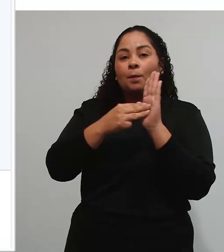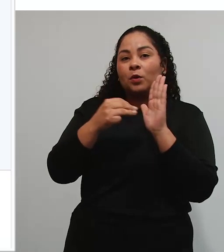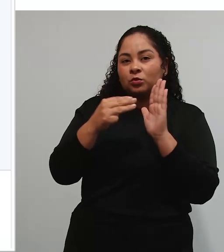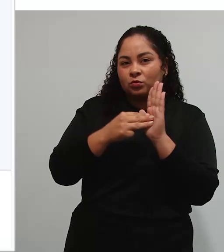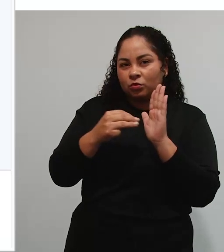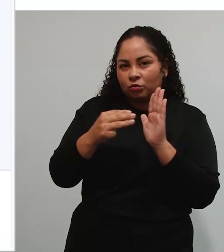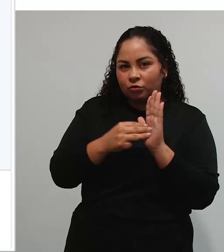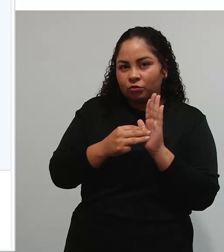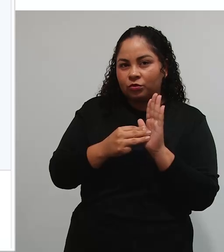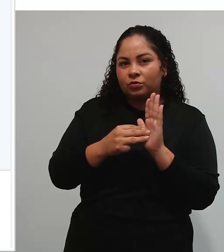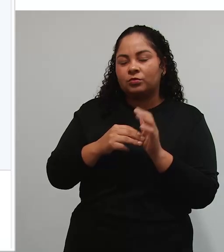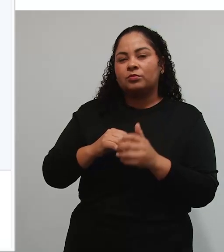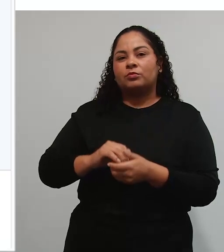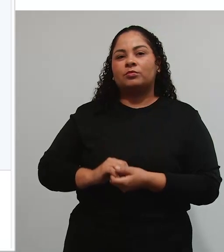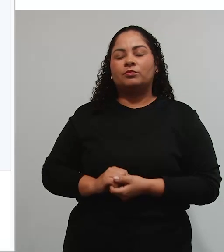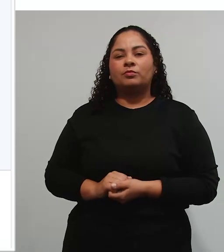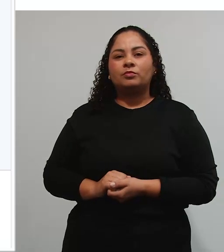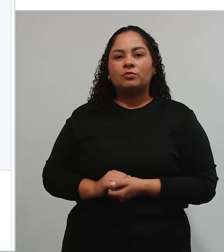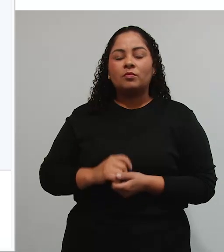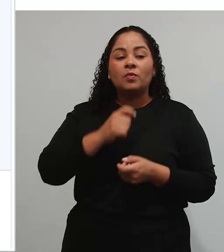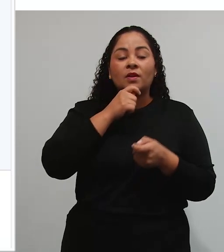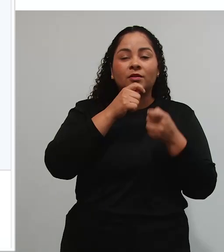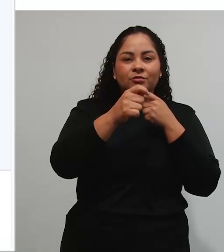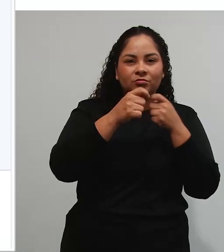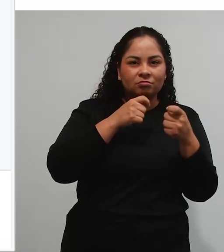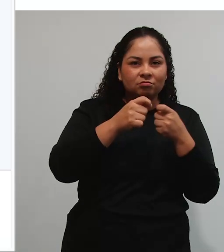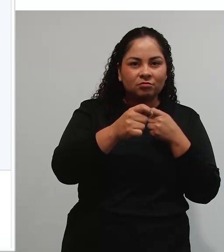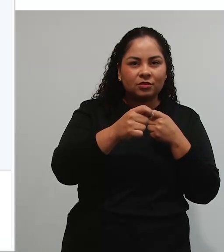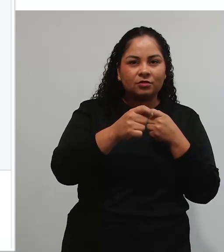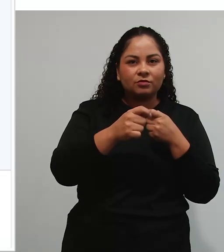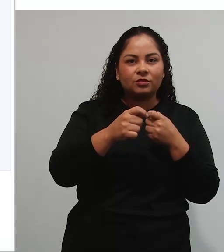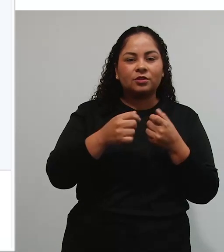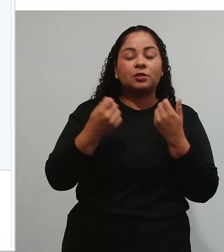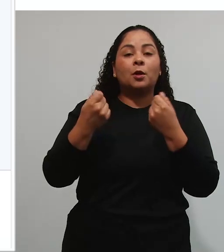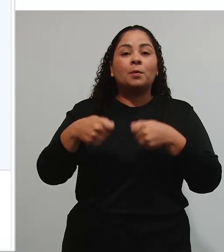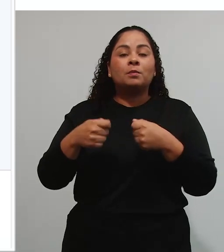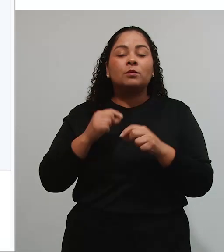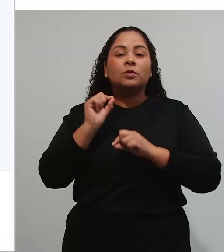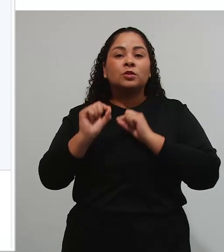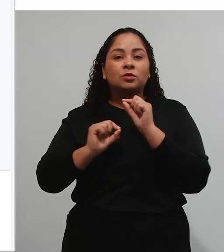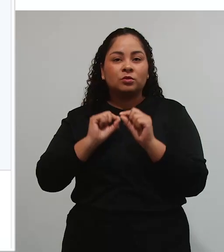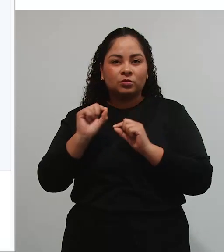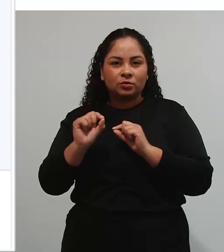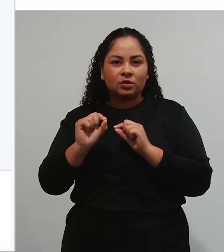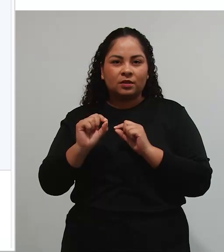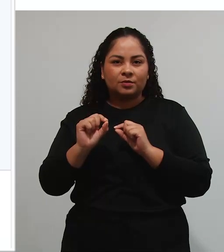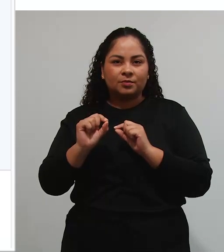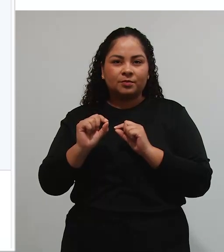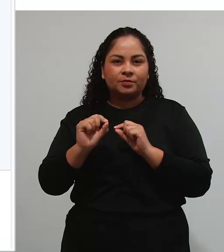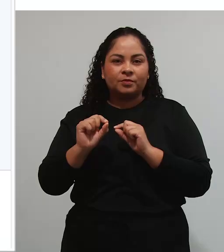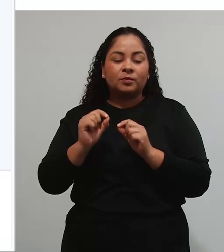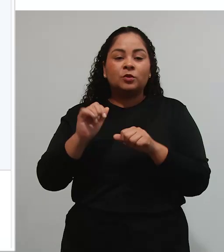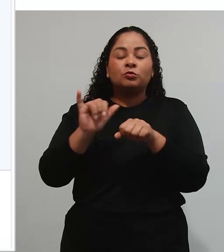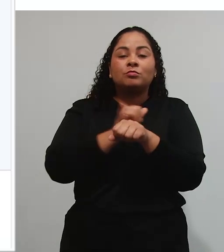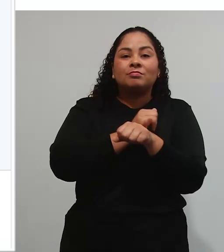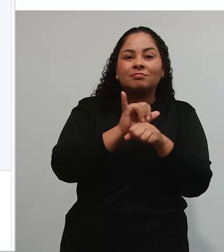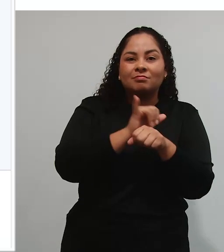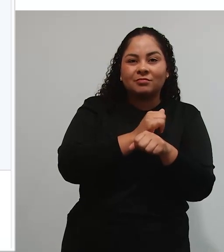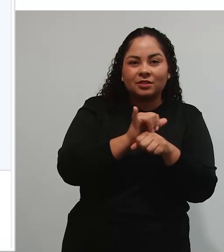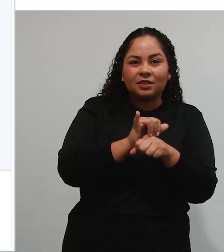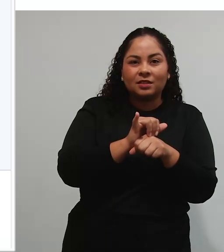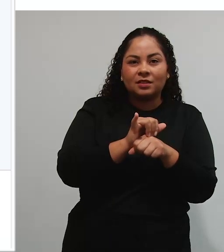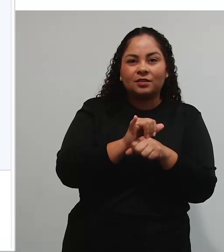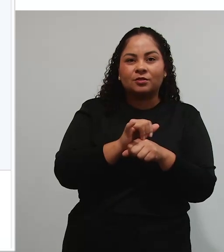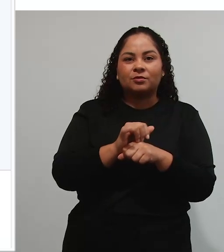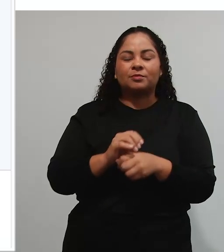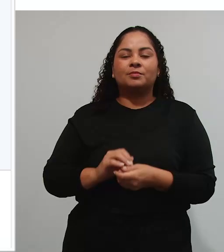que definir qual que é o método. A entrevista, ela é uma técnica. O método é qual? Segundo